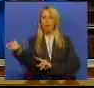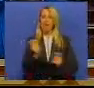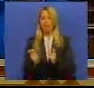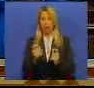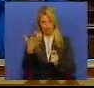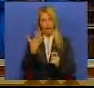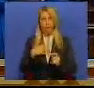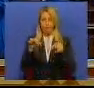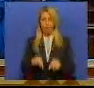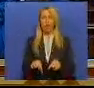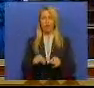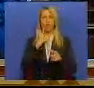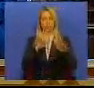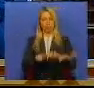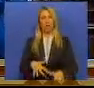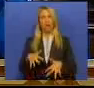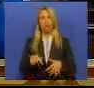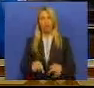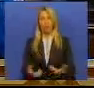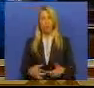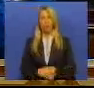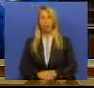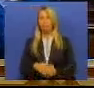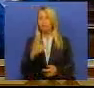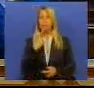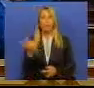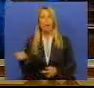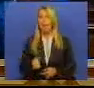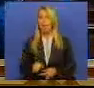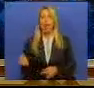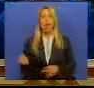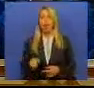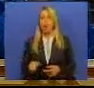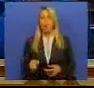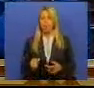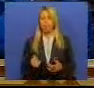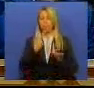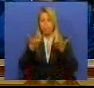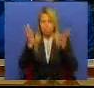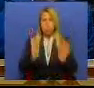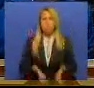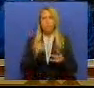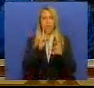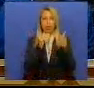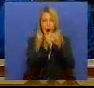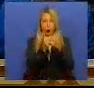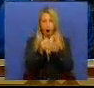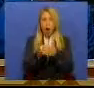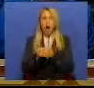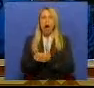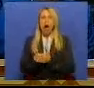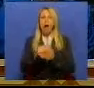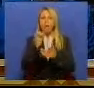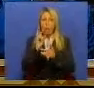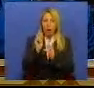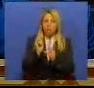a esta Câmara, não pode seguir um itinerário que é lógico e que, do nosso ponto